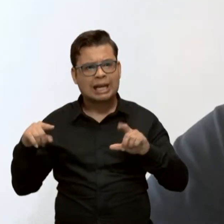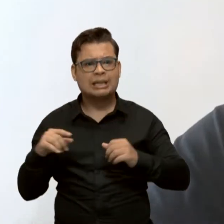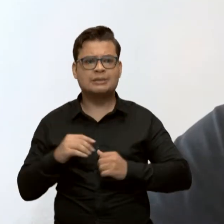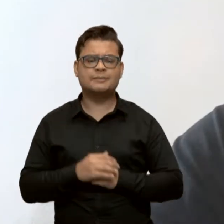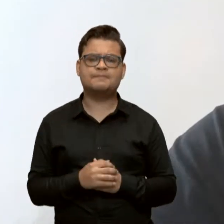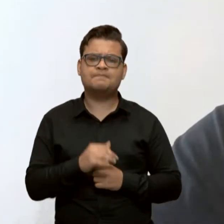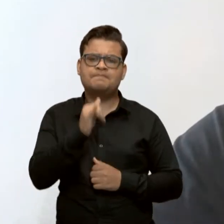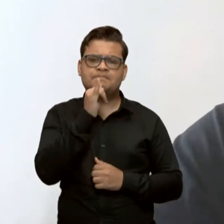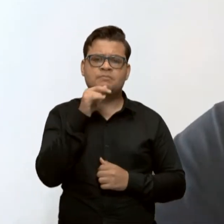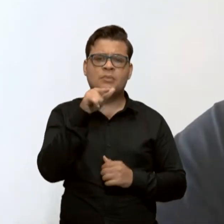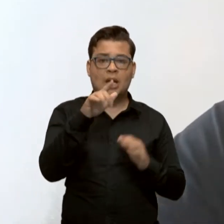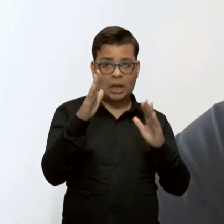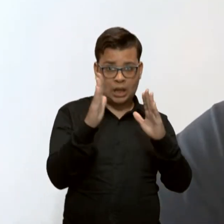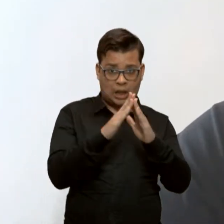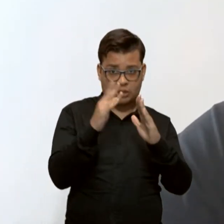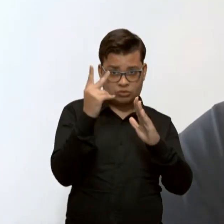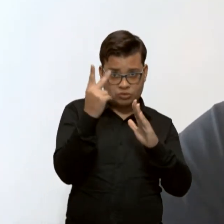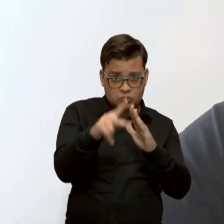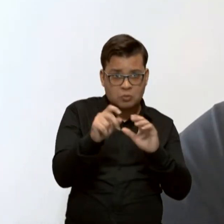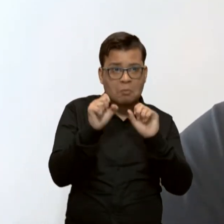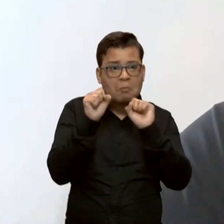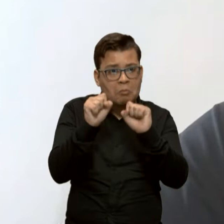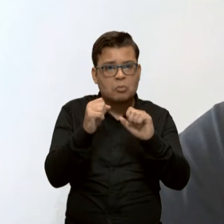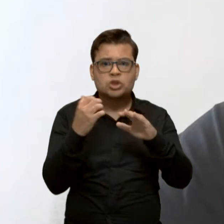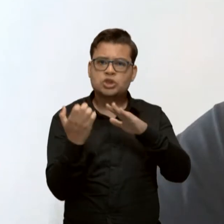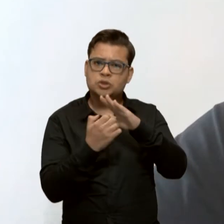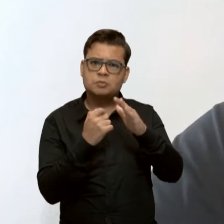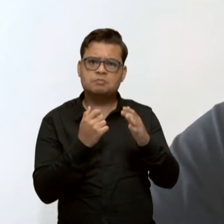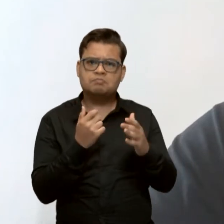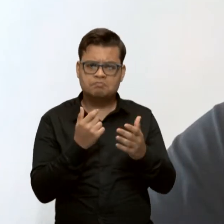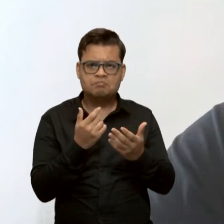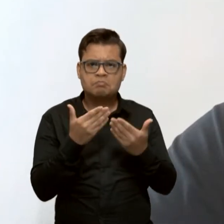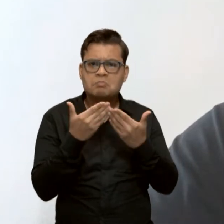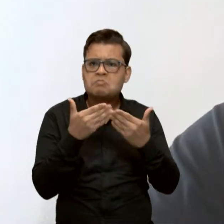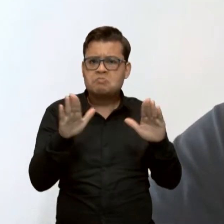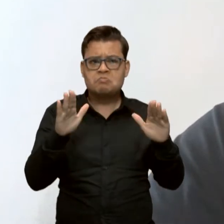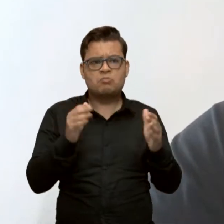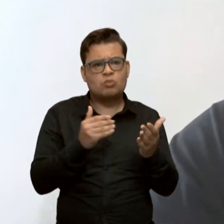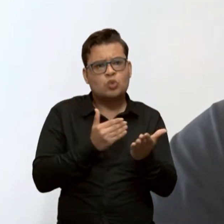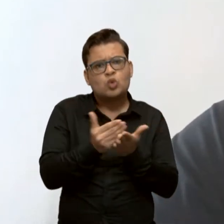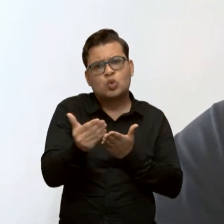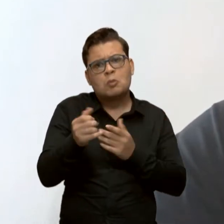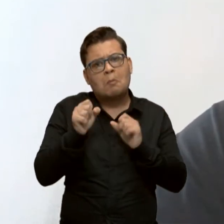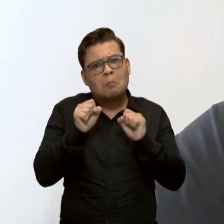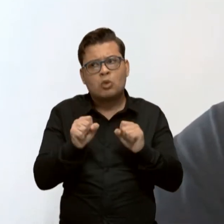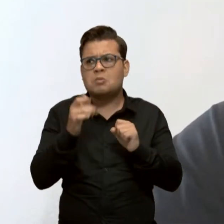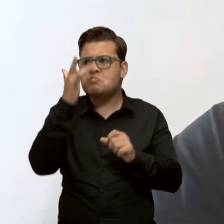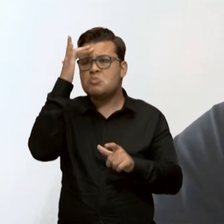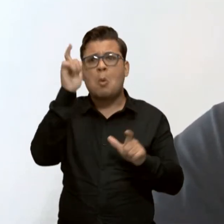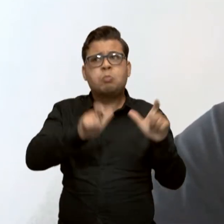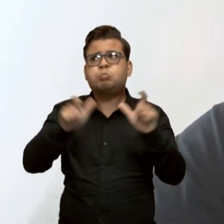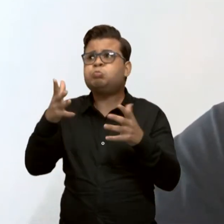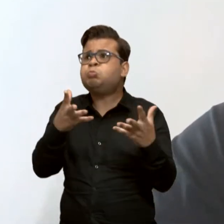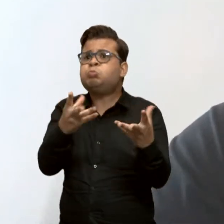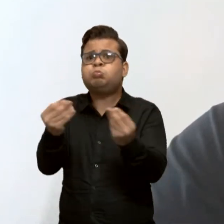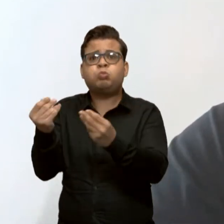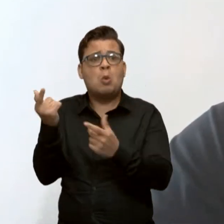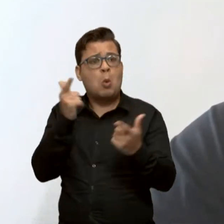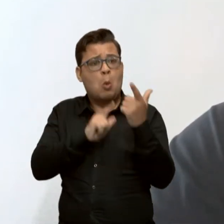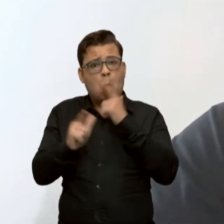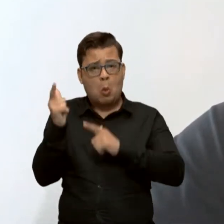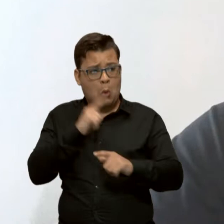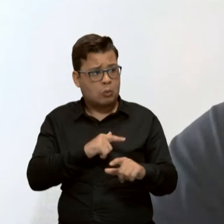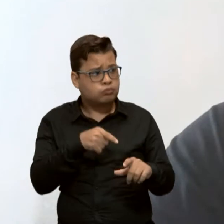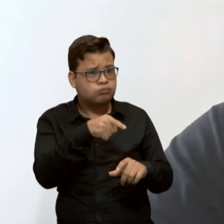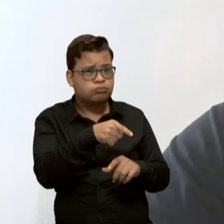abrir um negócio e é capaz de atingir milhões de pessoas com o seu negócio, gerar escala com uma pequena